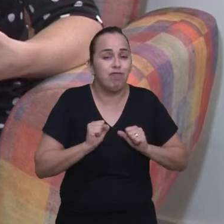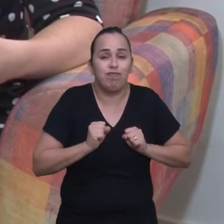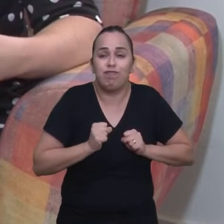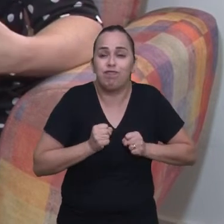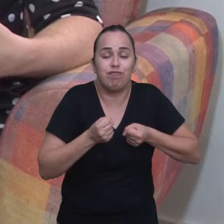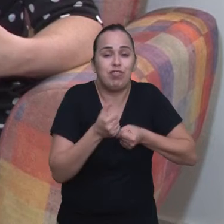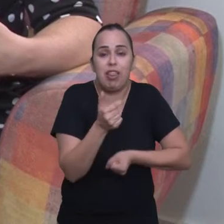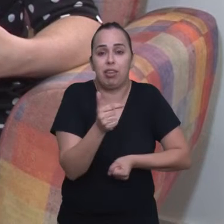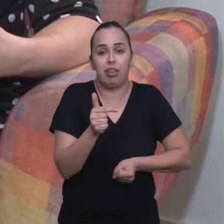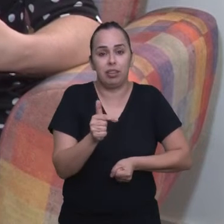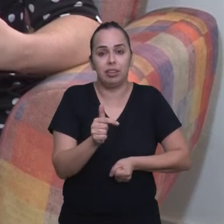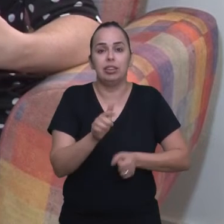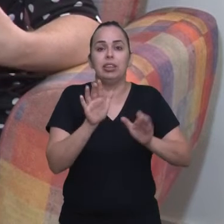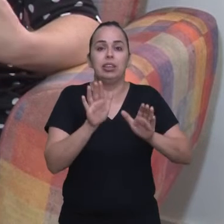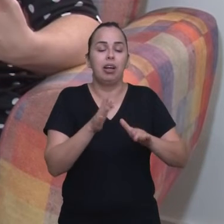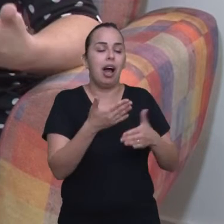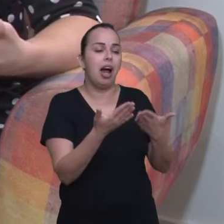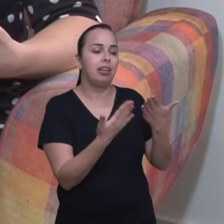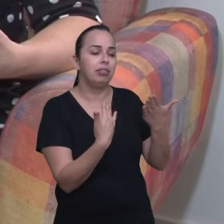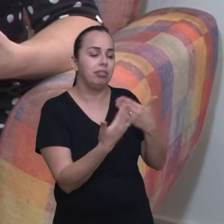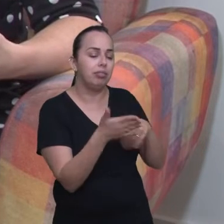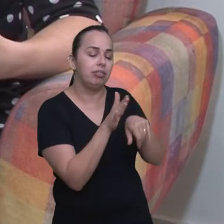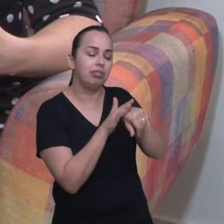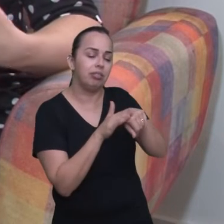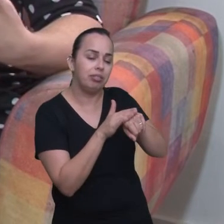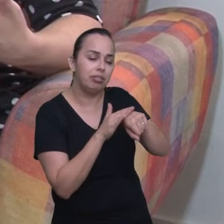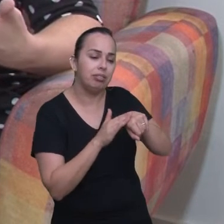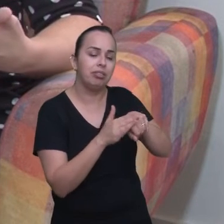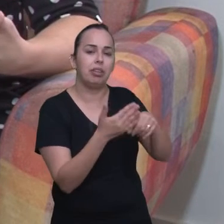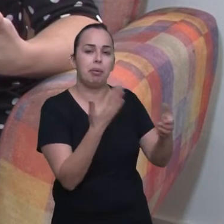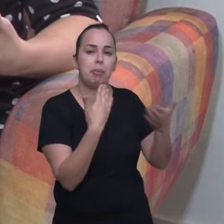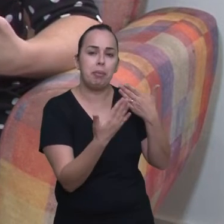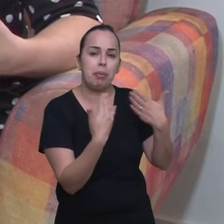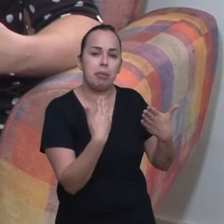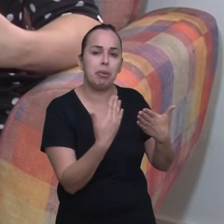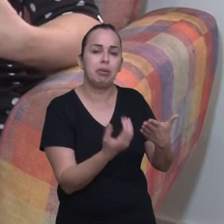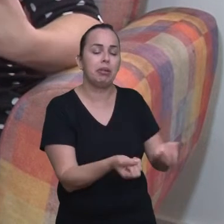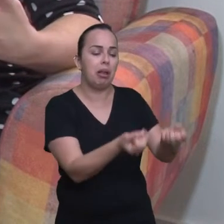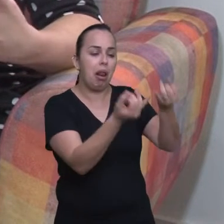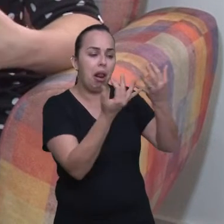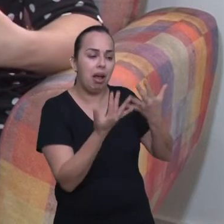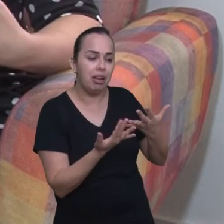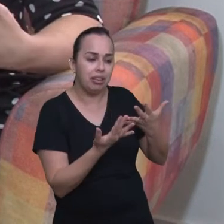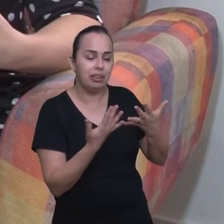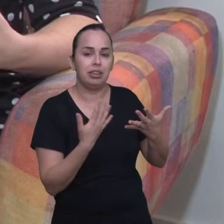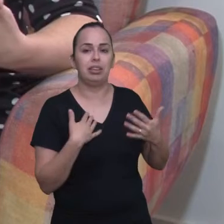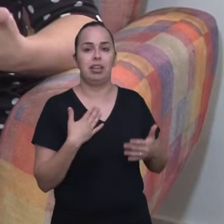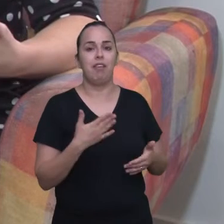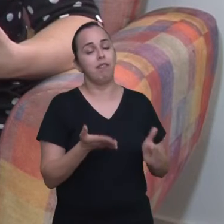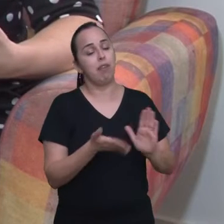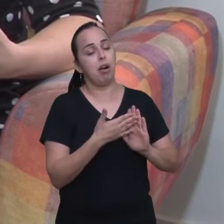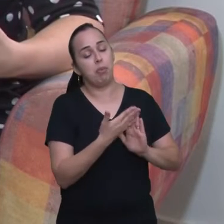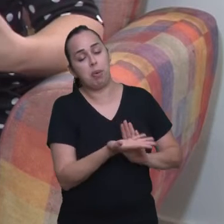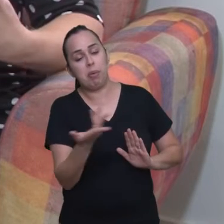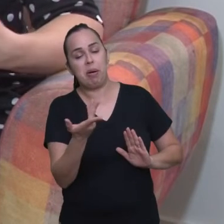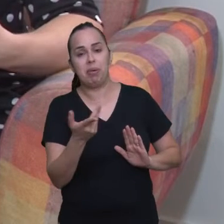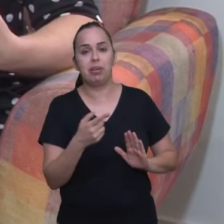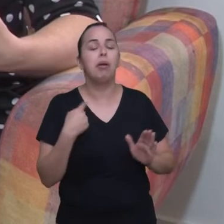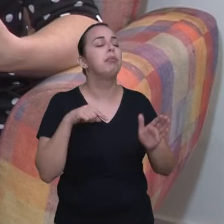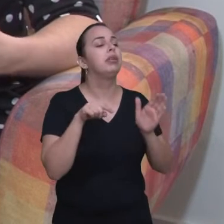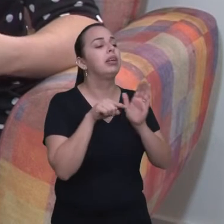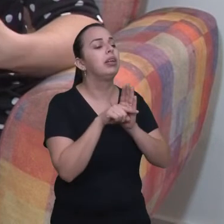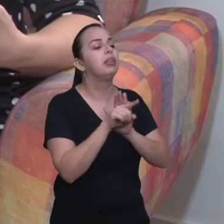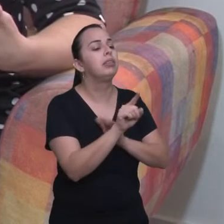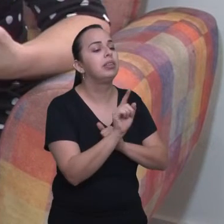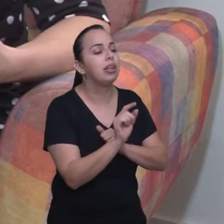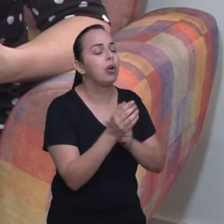consegue. Então, muitas vezes, uma conversa mais acolhedora, uma escuta mais ativa, ao invés de chegar propondo soluções, perguntar